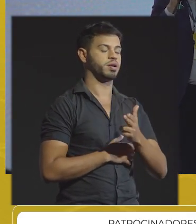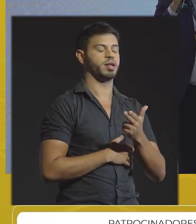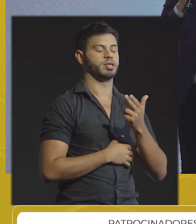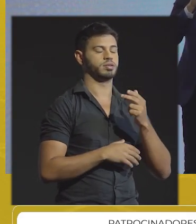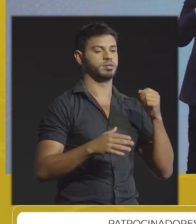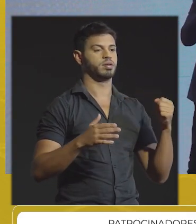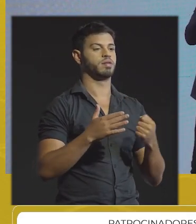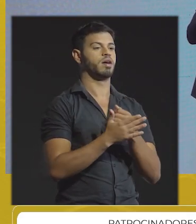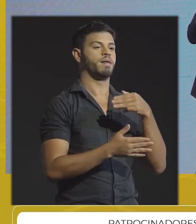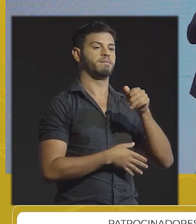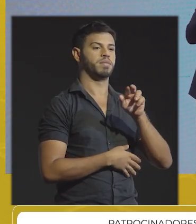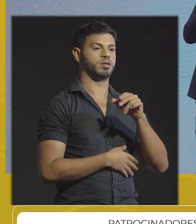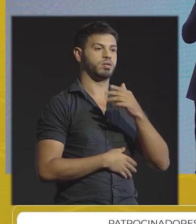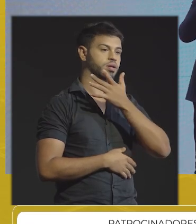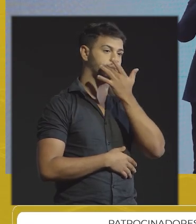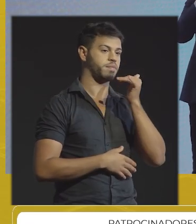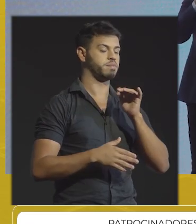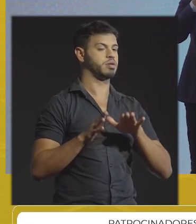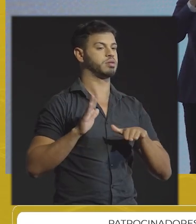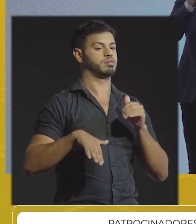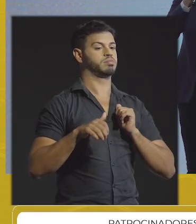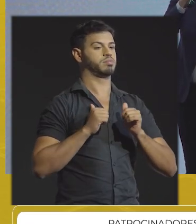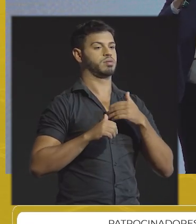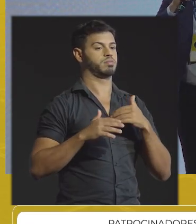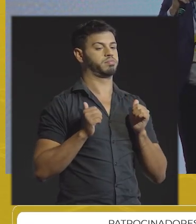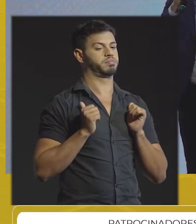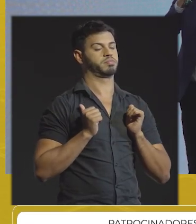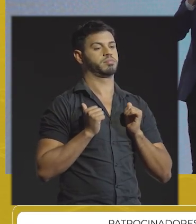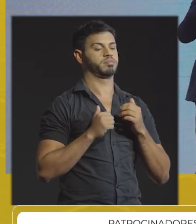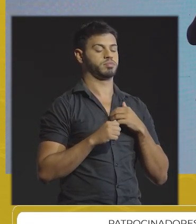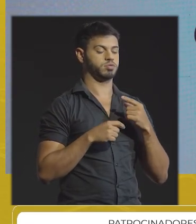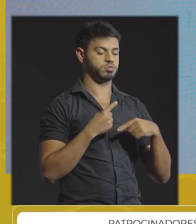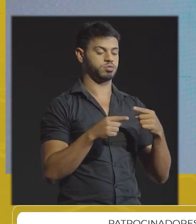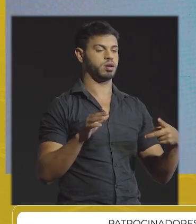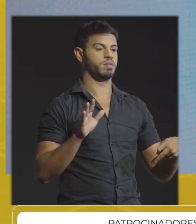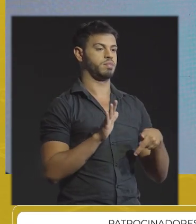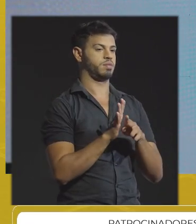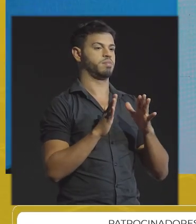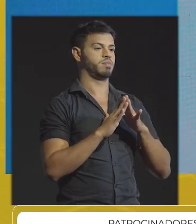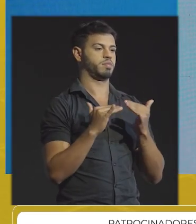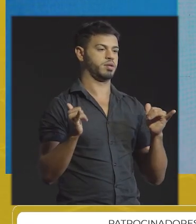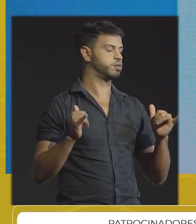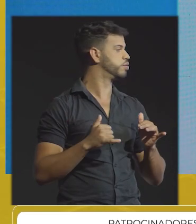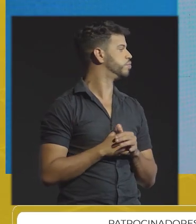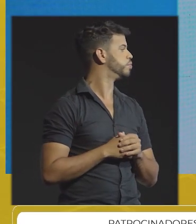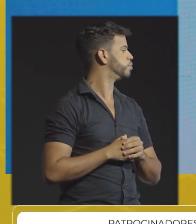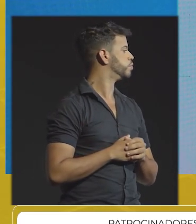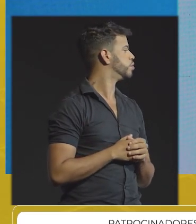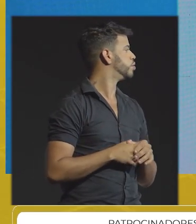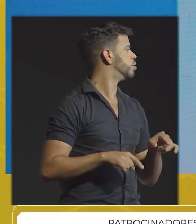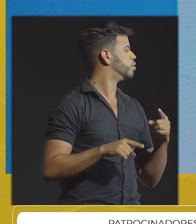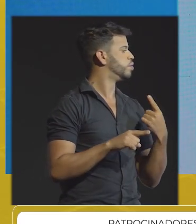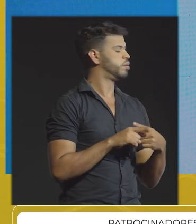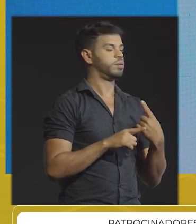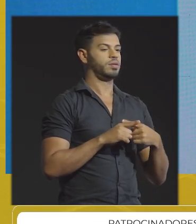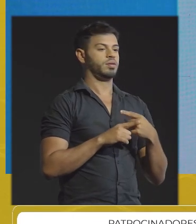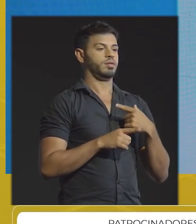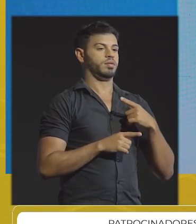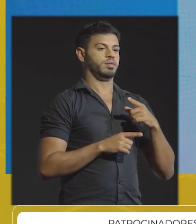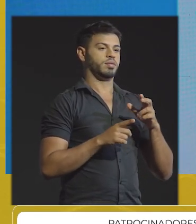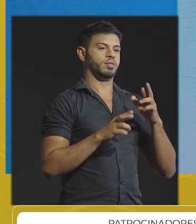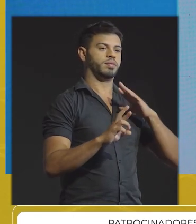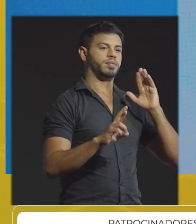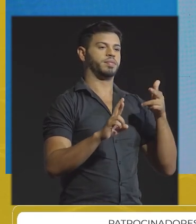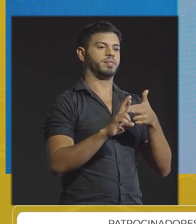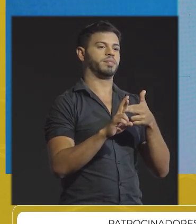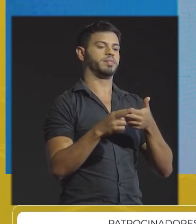maratona né Tem gente que prefere correr eu prefiro não correr então eu prefiro gerar minha própria energia né E por que que tá no melhor